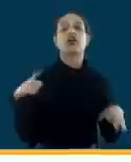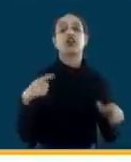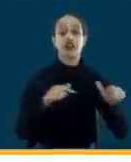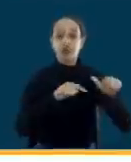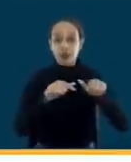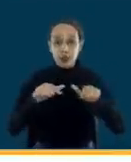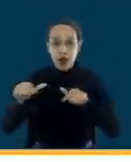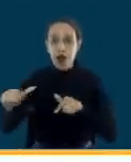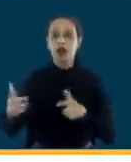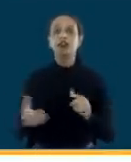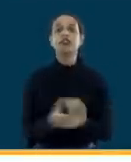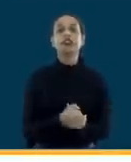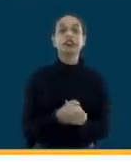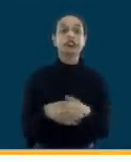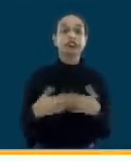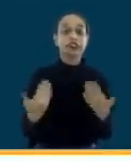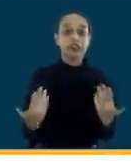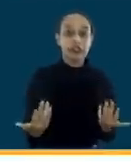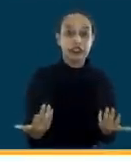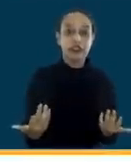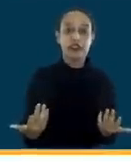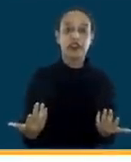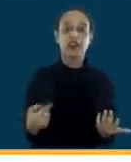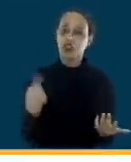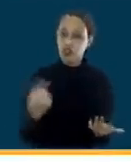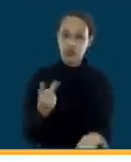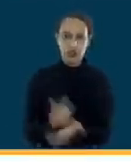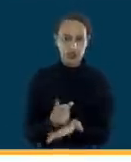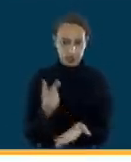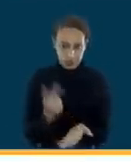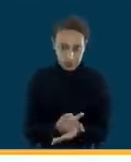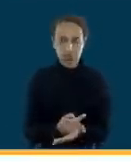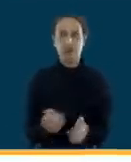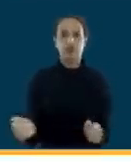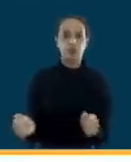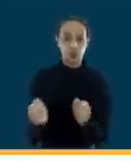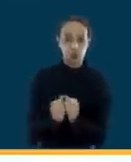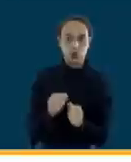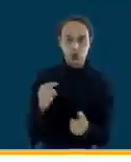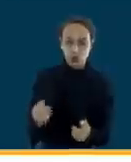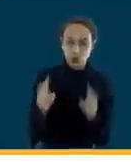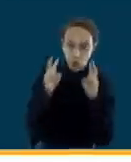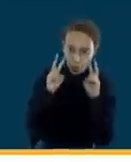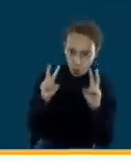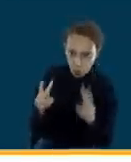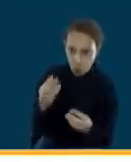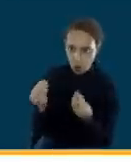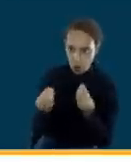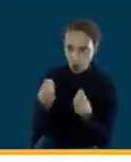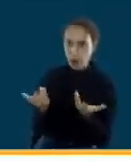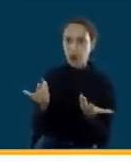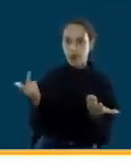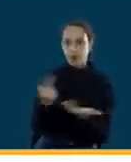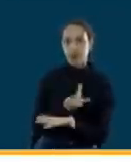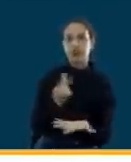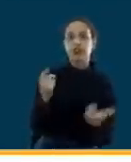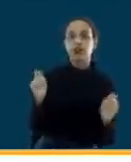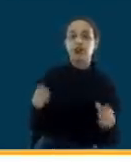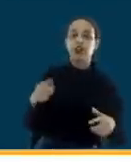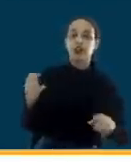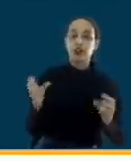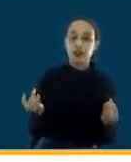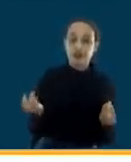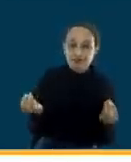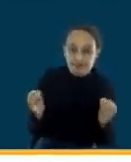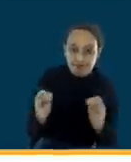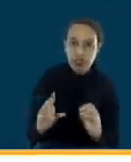de 3 horas, e a deputada Jandira sempre esteve nessas reuniões também, fazendo uma condução do ponto de vista também das implicações políticas,